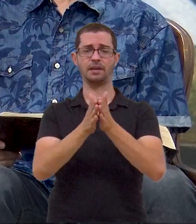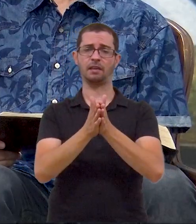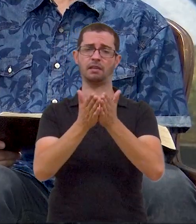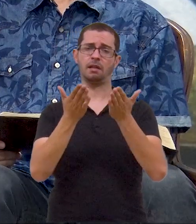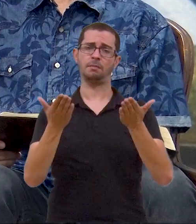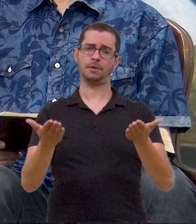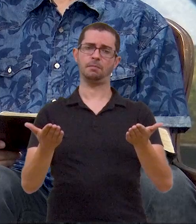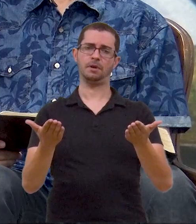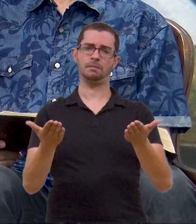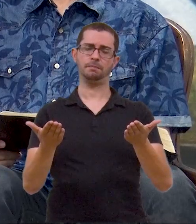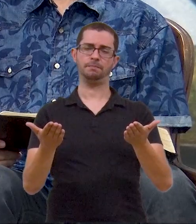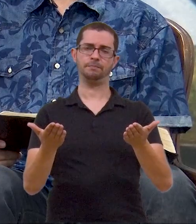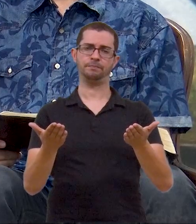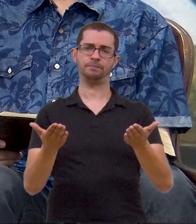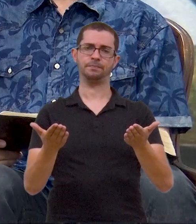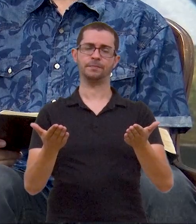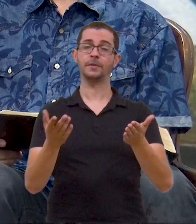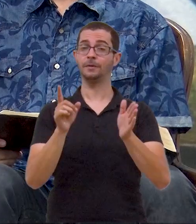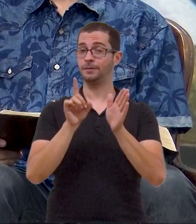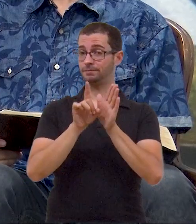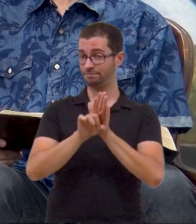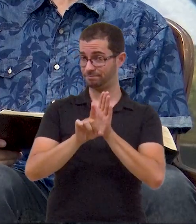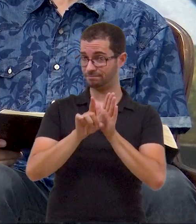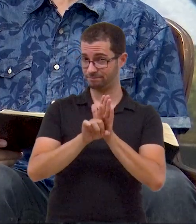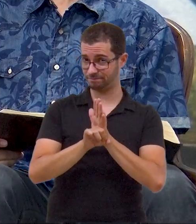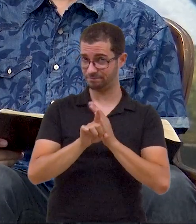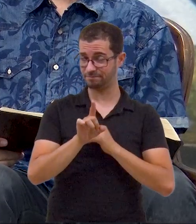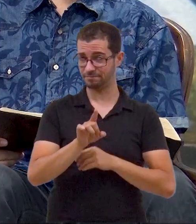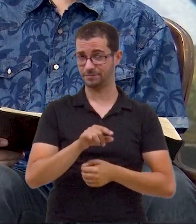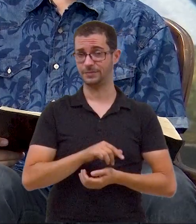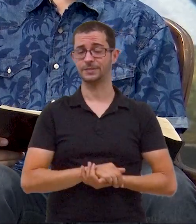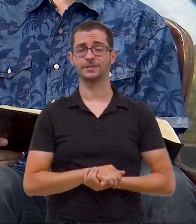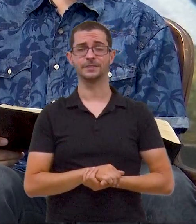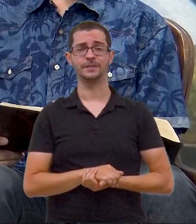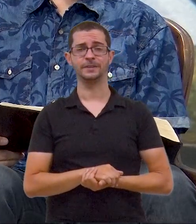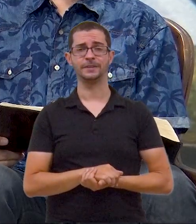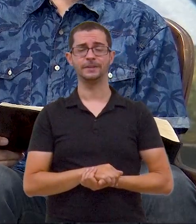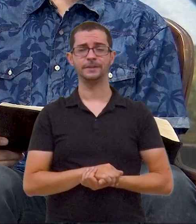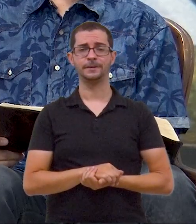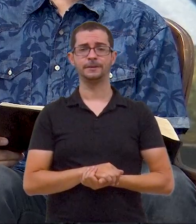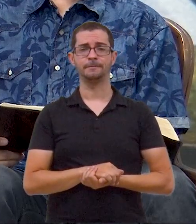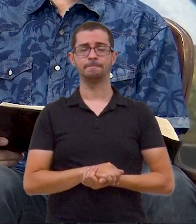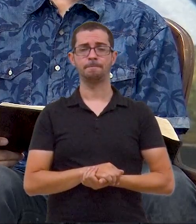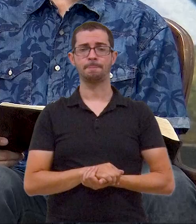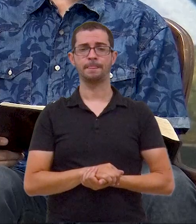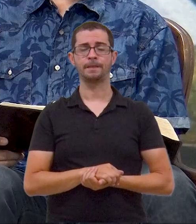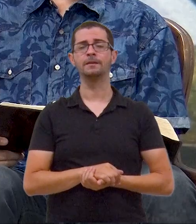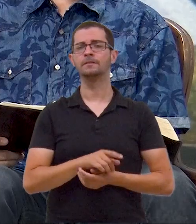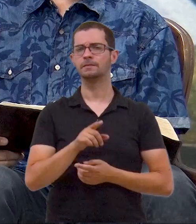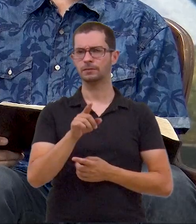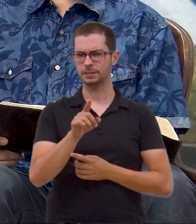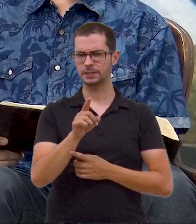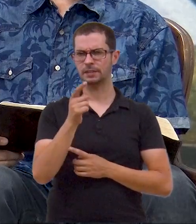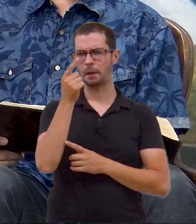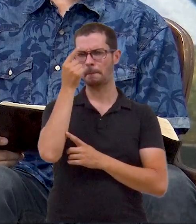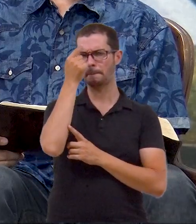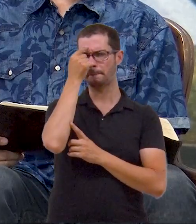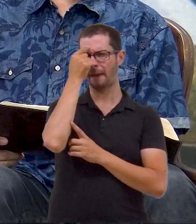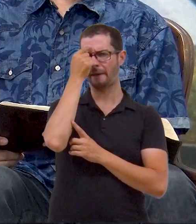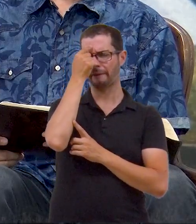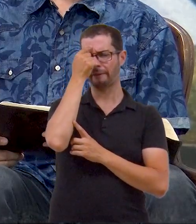Escrituras? Uma pergunta para considerarmos, né? Pois é. Você está levando a sério ou você